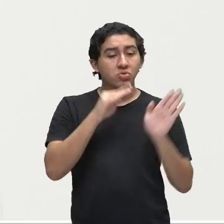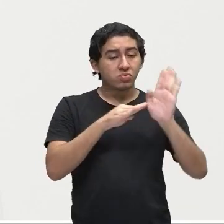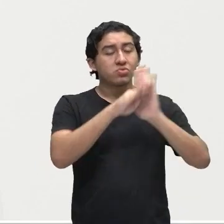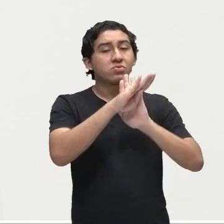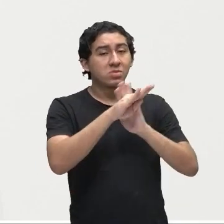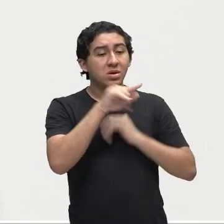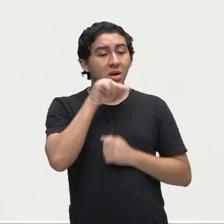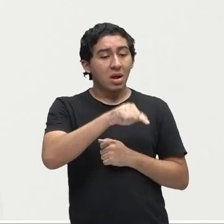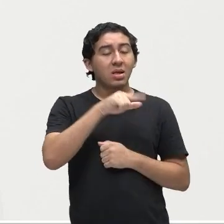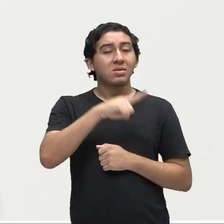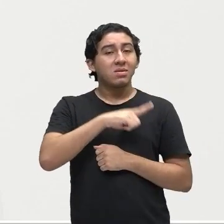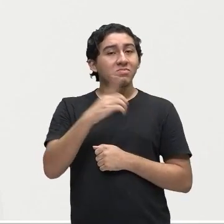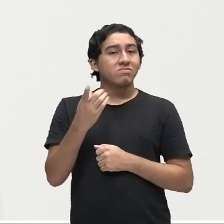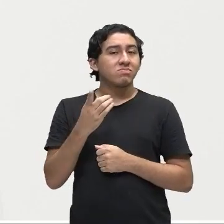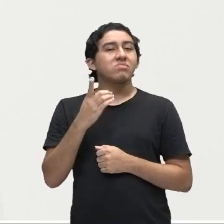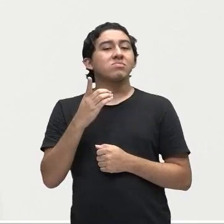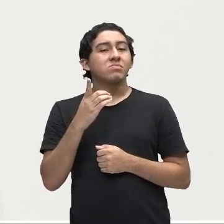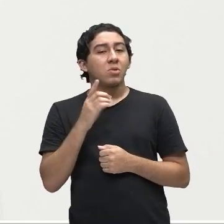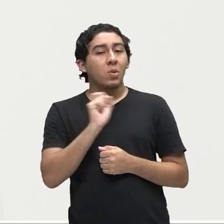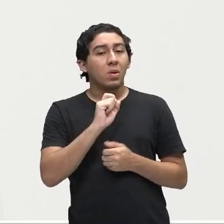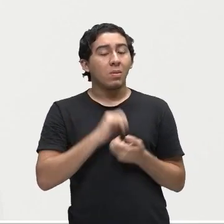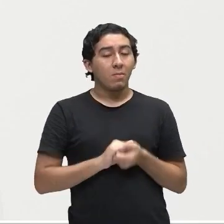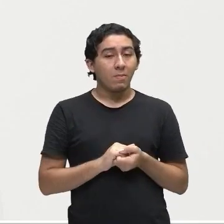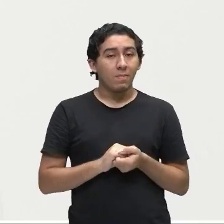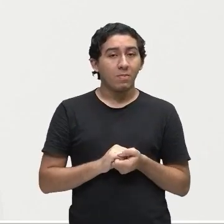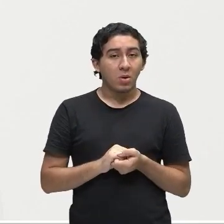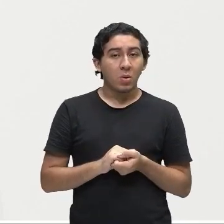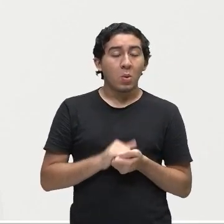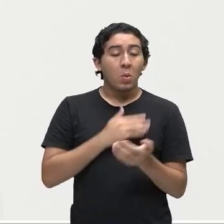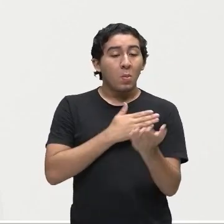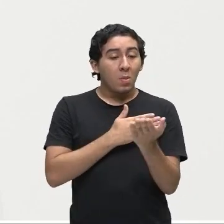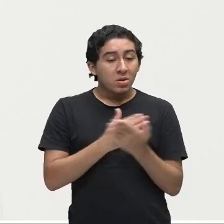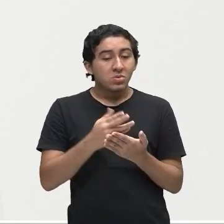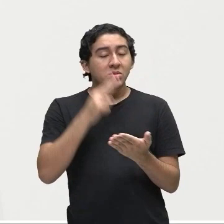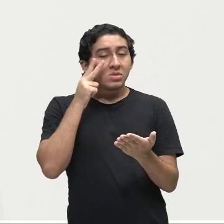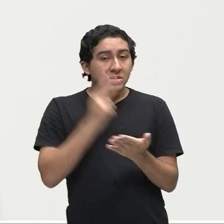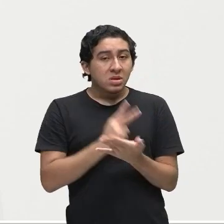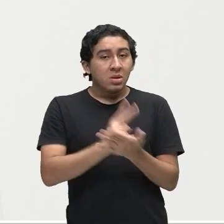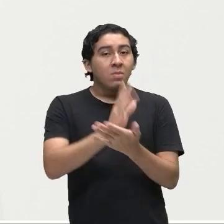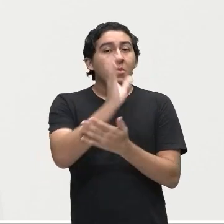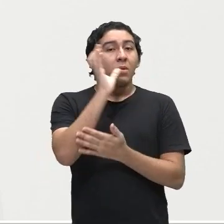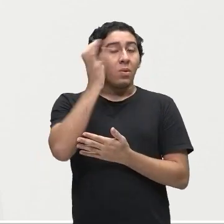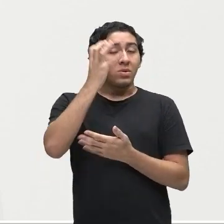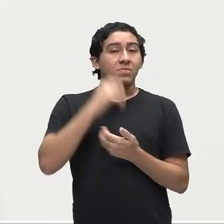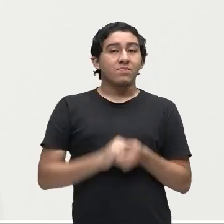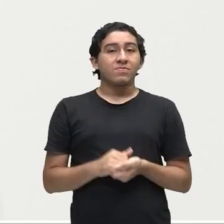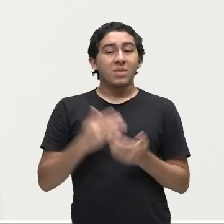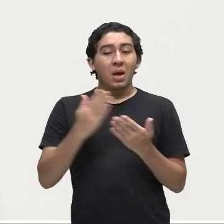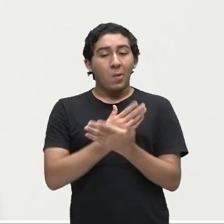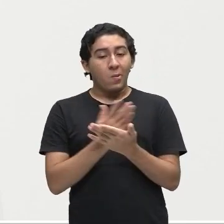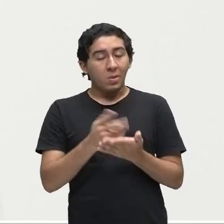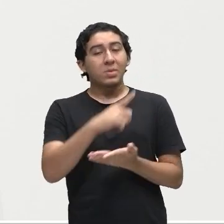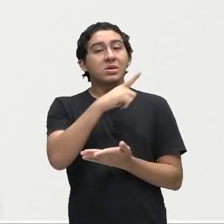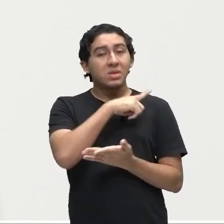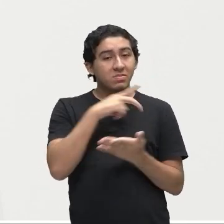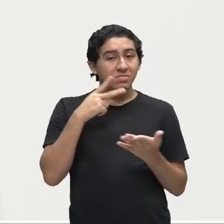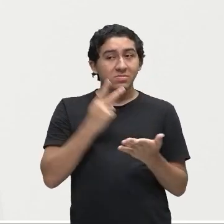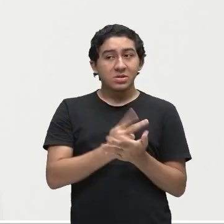tornando, começou a acontecer com mais regularidades e algumas acabaram se